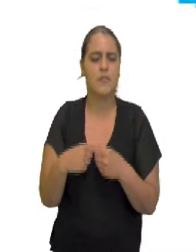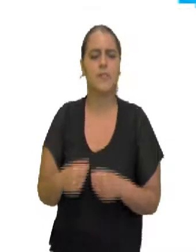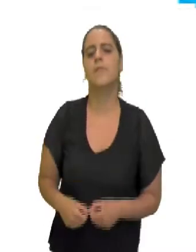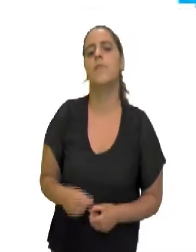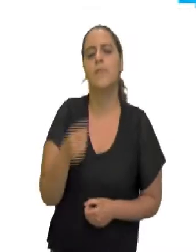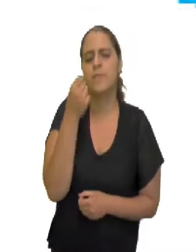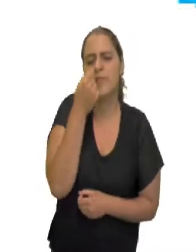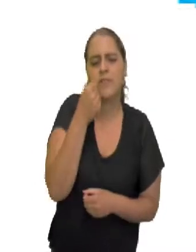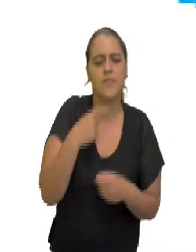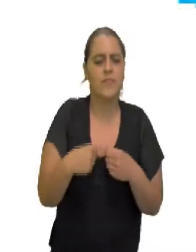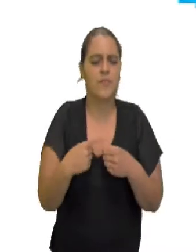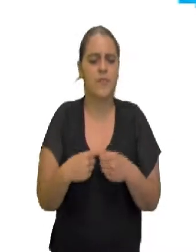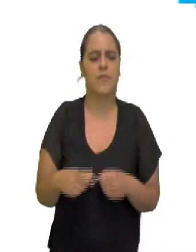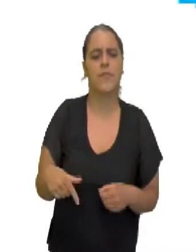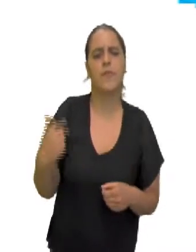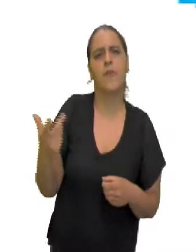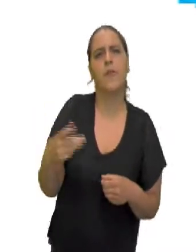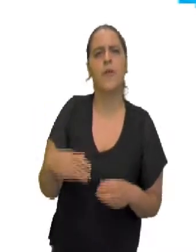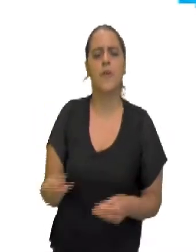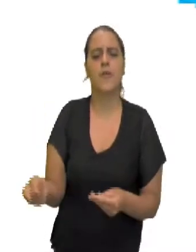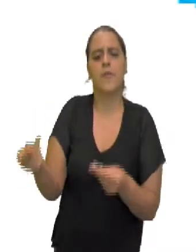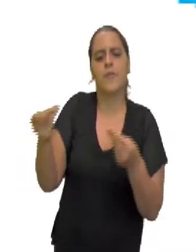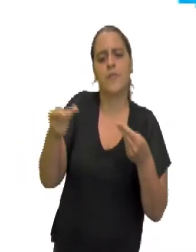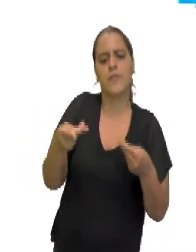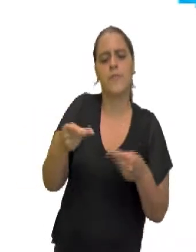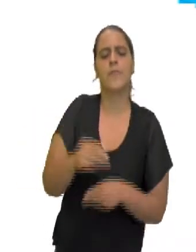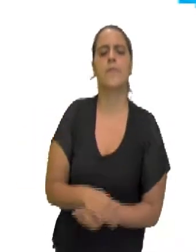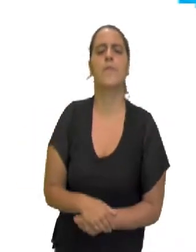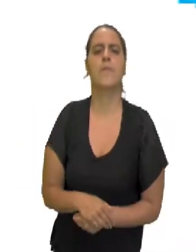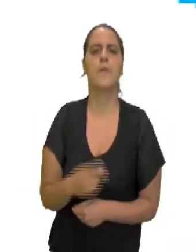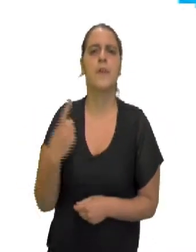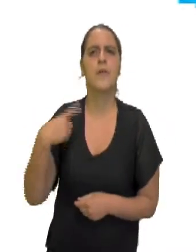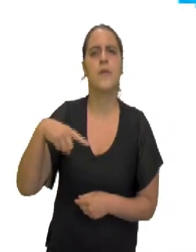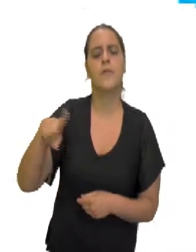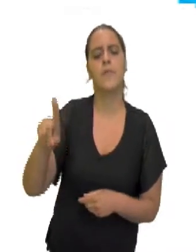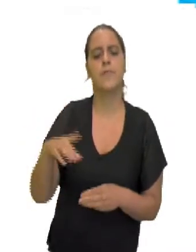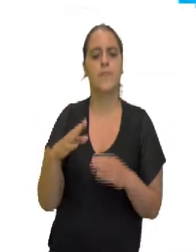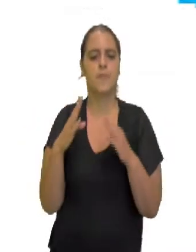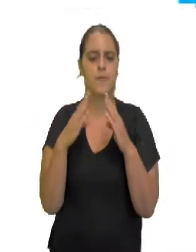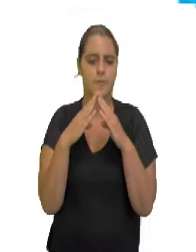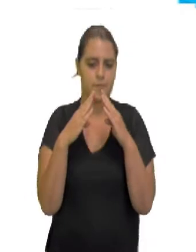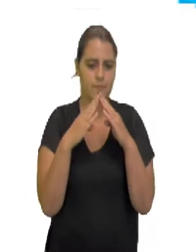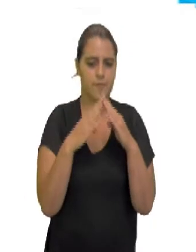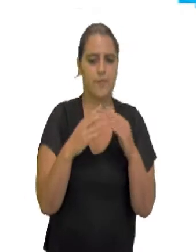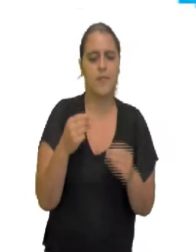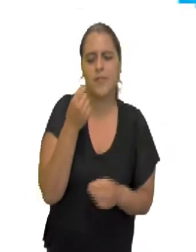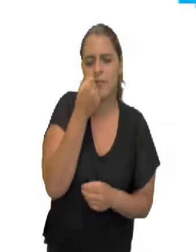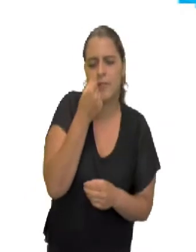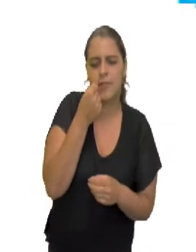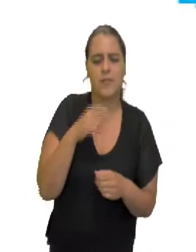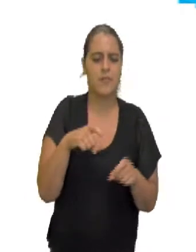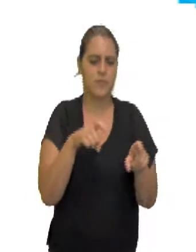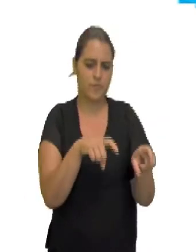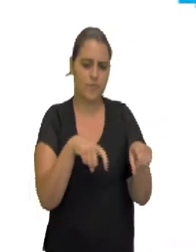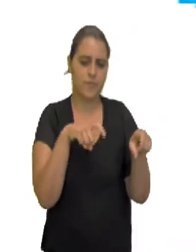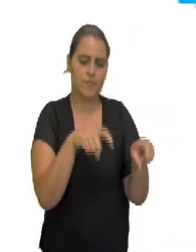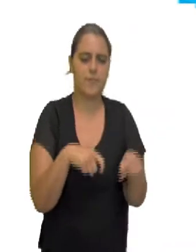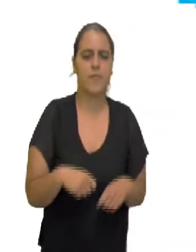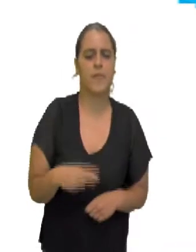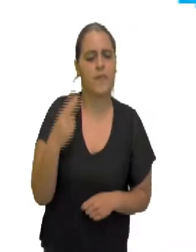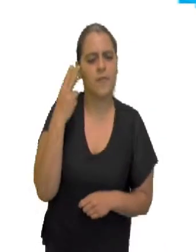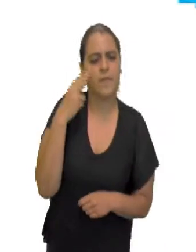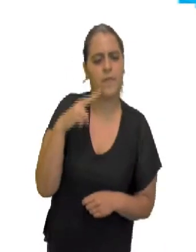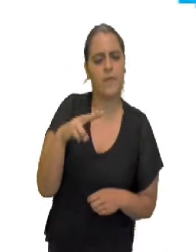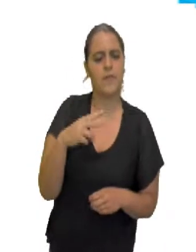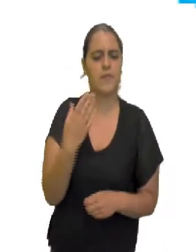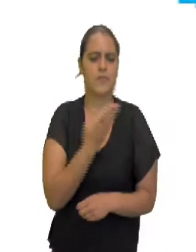da cidade foi uma vez convidado para ir à casa de um rato do campo. Vendo que